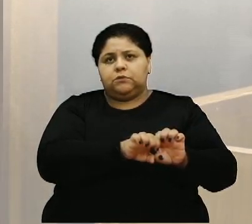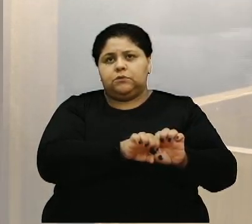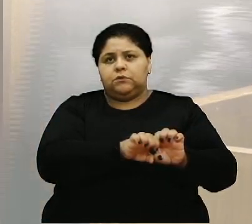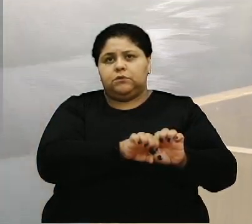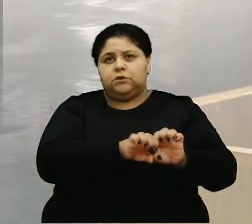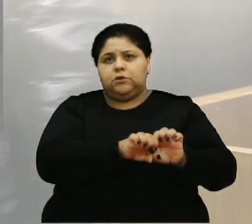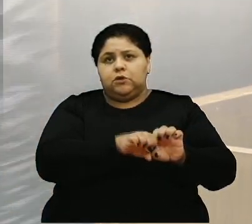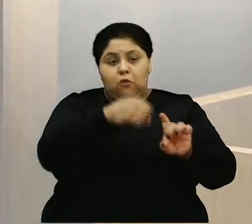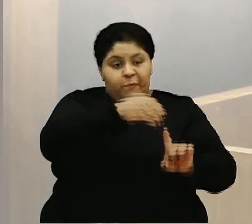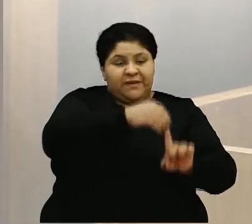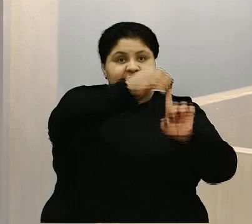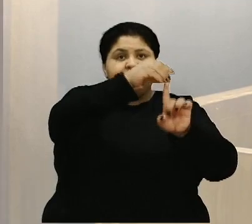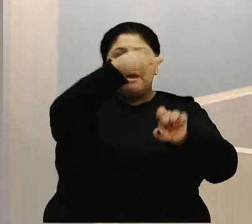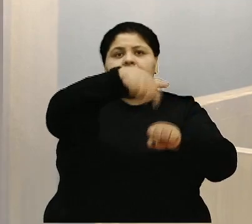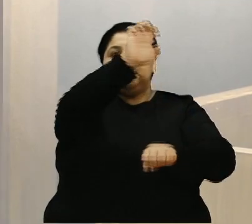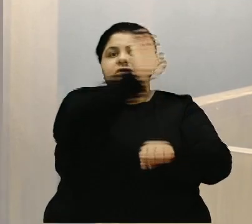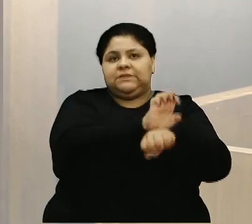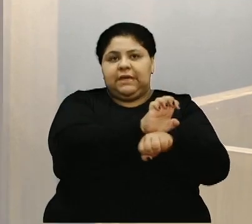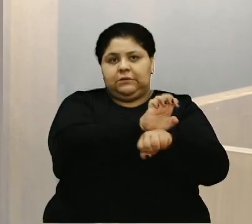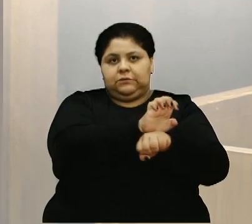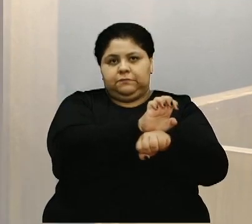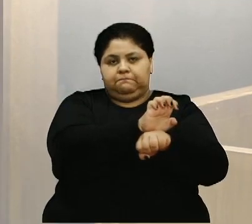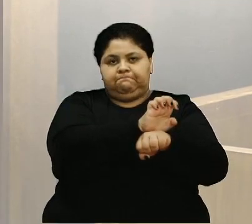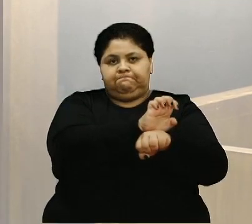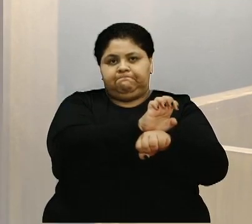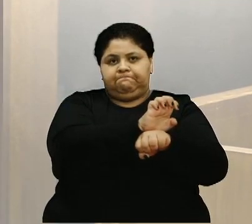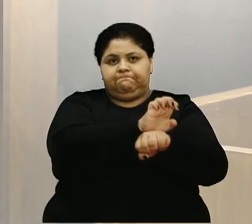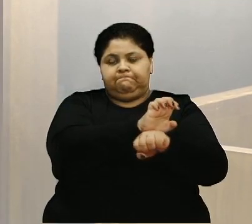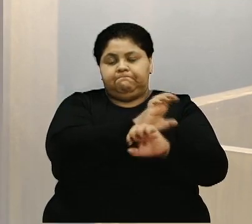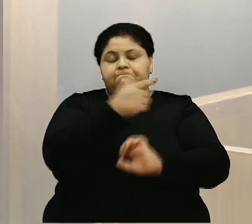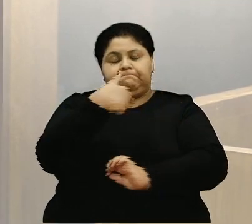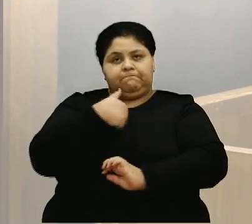protagonismo em nosso estado. E eu, diante